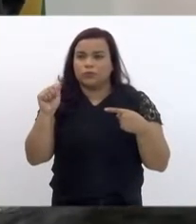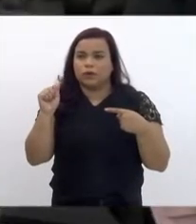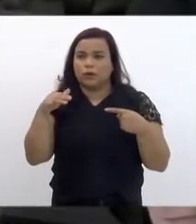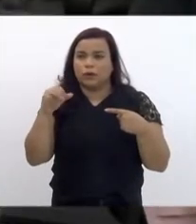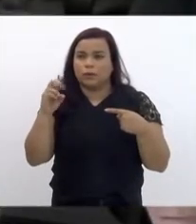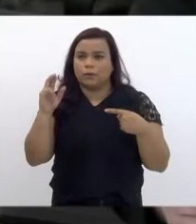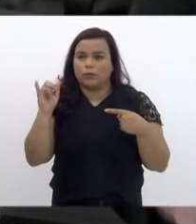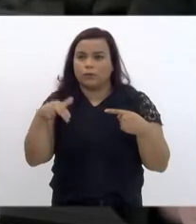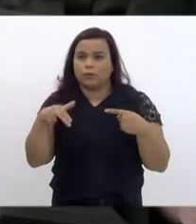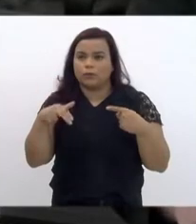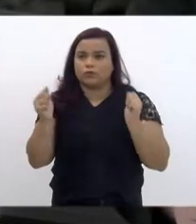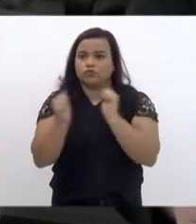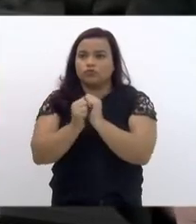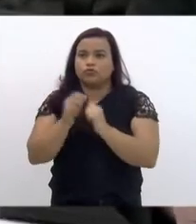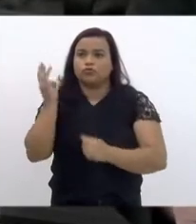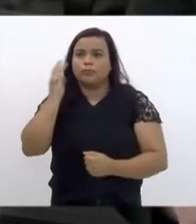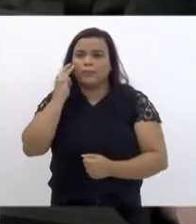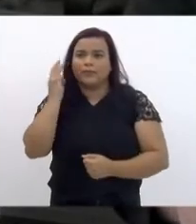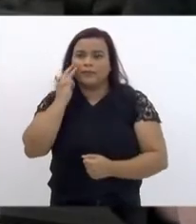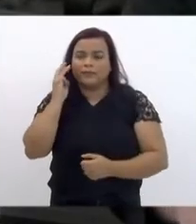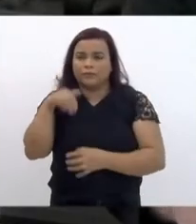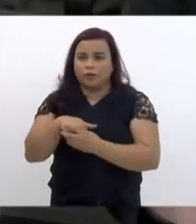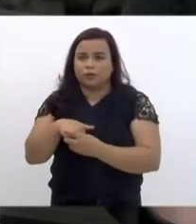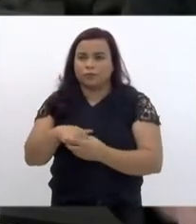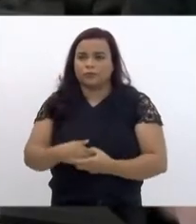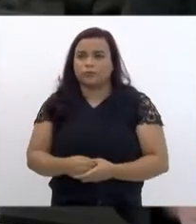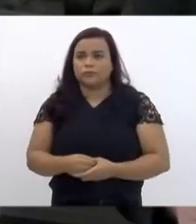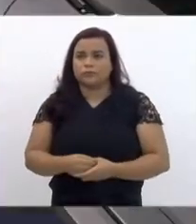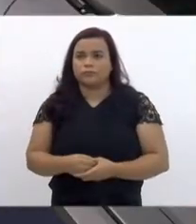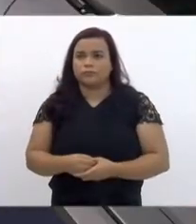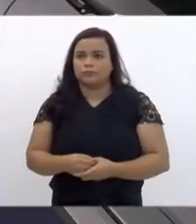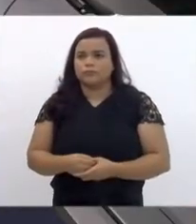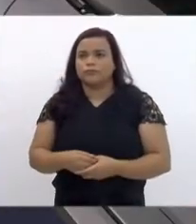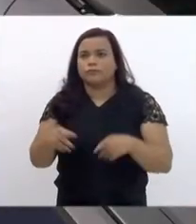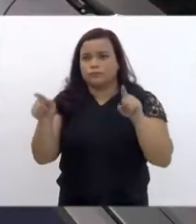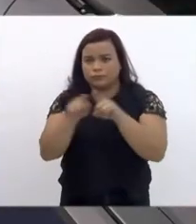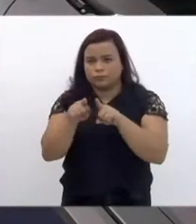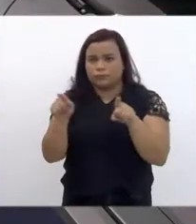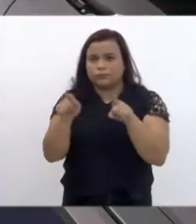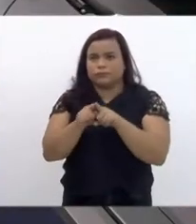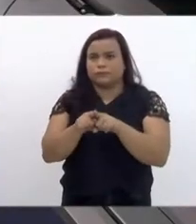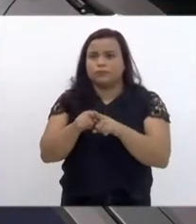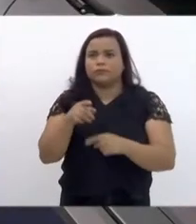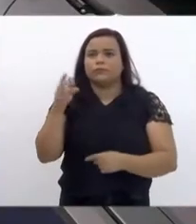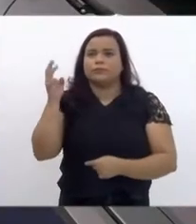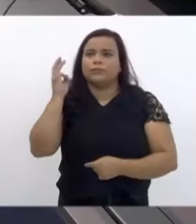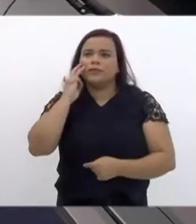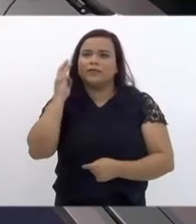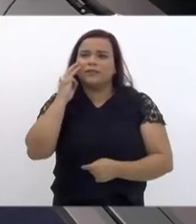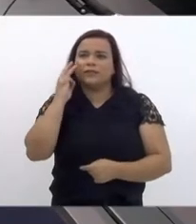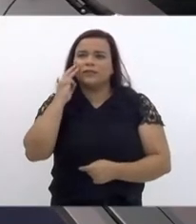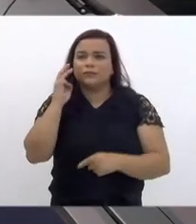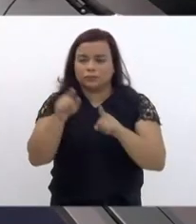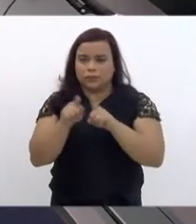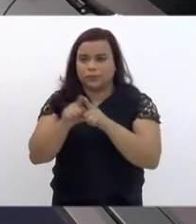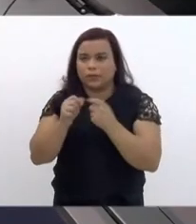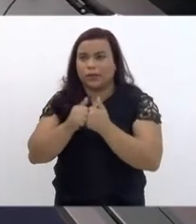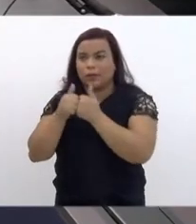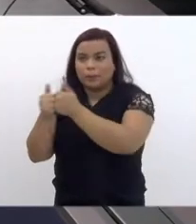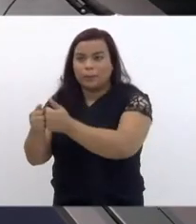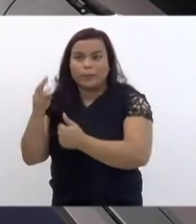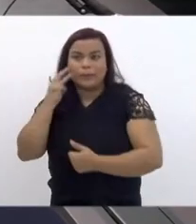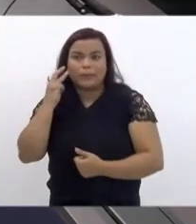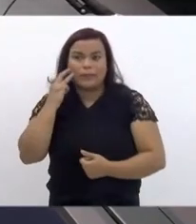Voto com o deputado Mink. Deputado Chico. Voto também com o deputado Mink. Eu vou acompanhar o deputado Mink. Deputado Luiz Paulo.